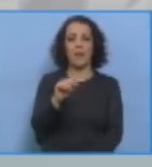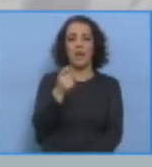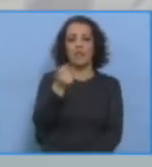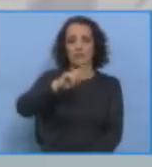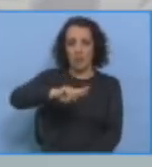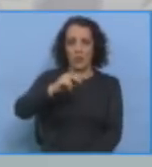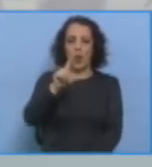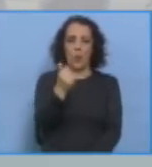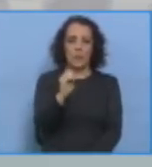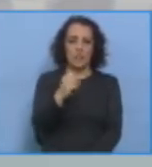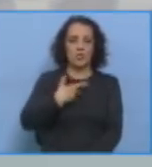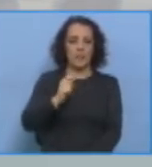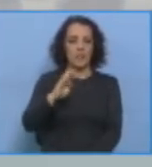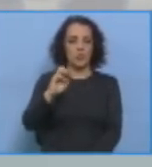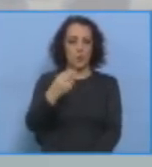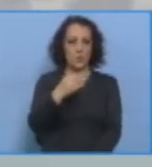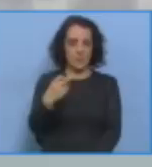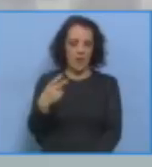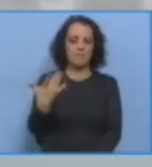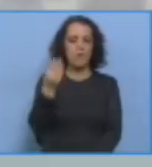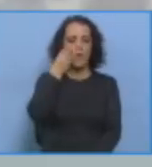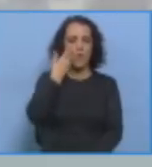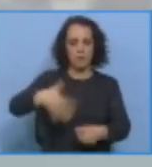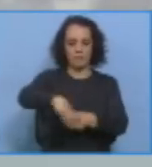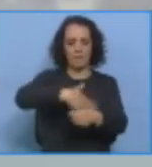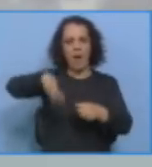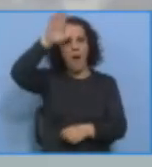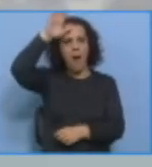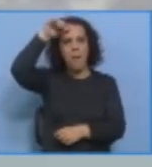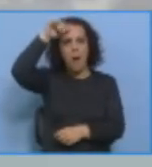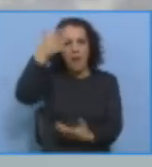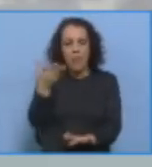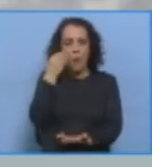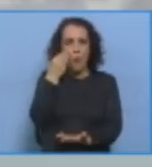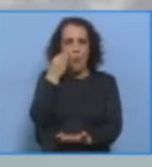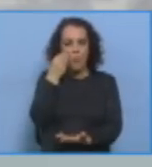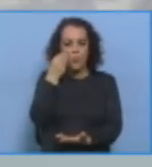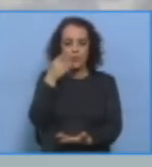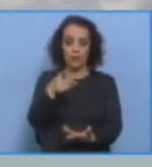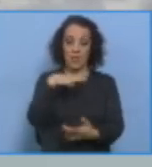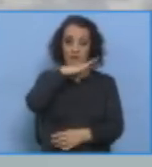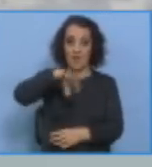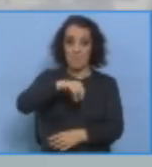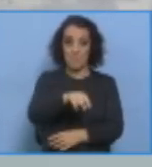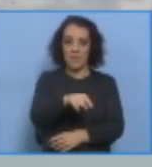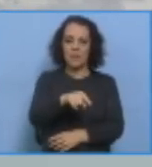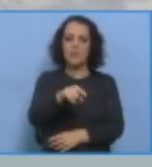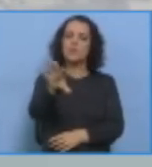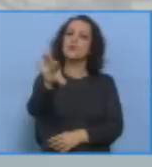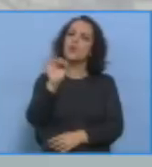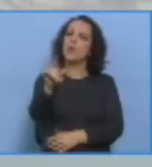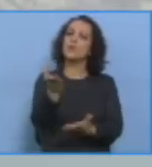escola católica se enquadra num ambiente como é o de Almada e porquê é que as famílias procuram o externato Frei Luís de